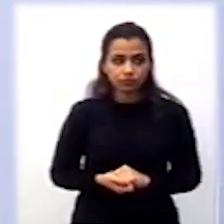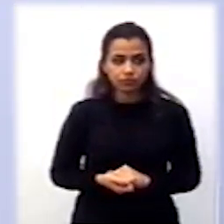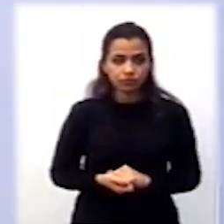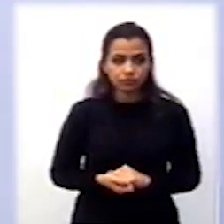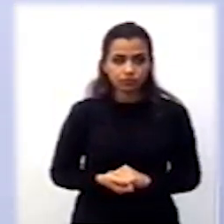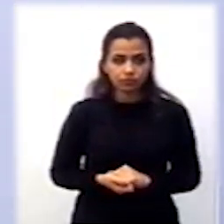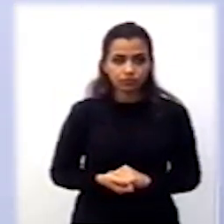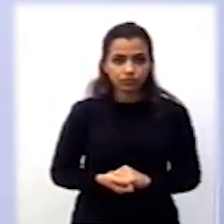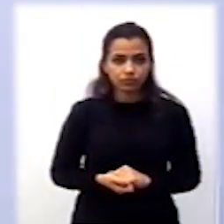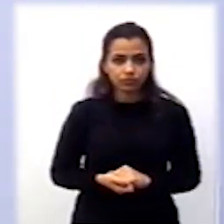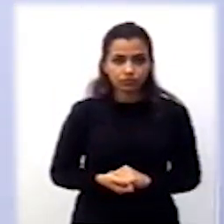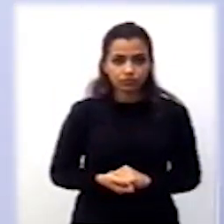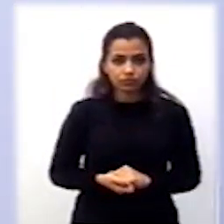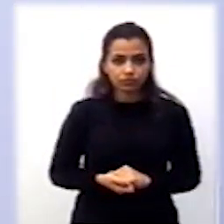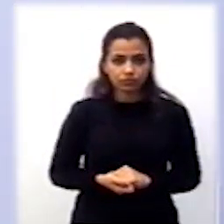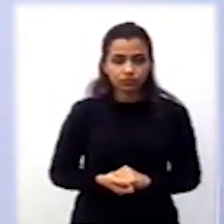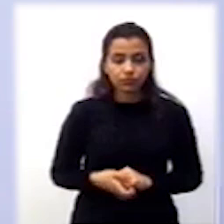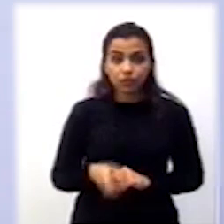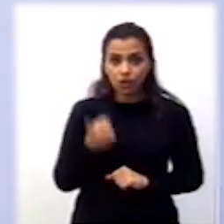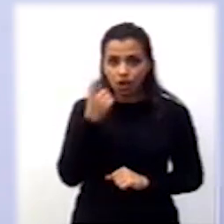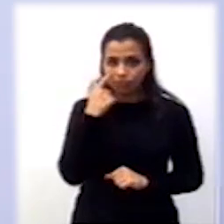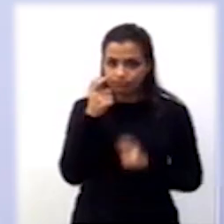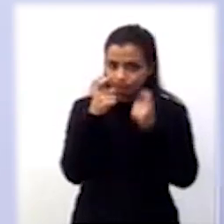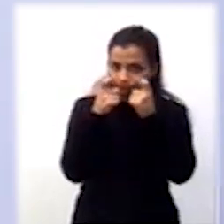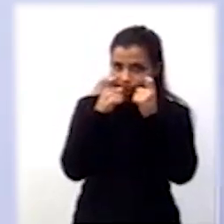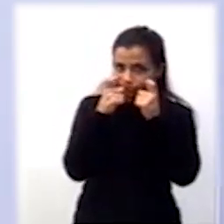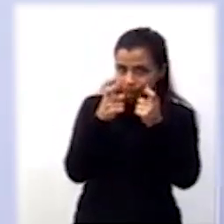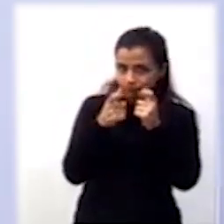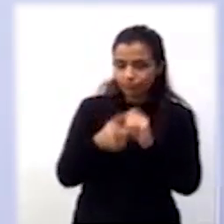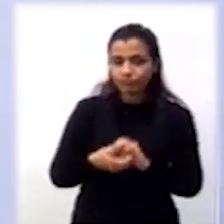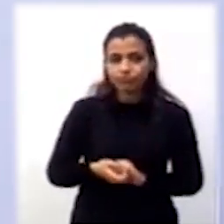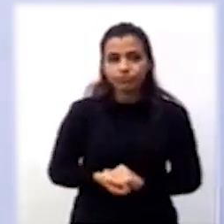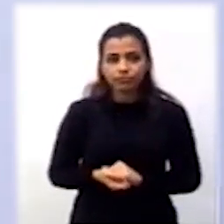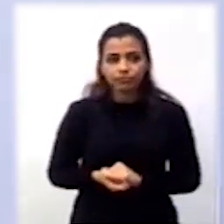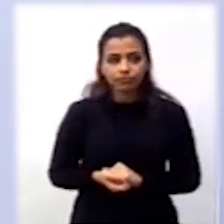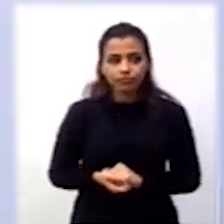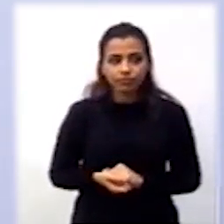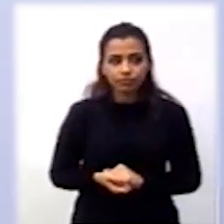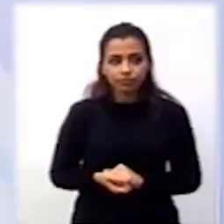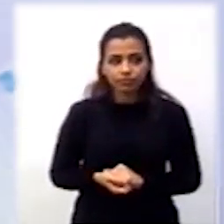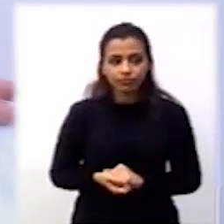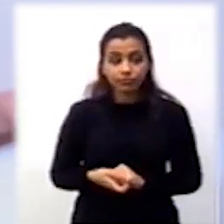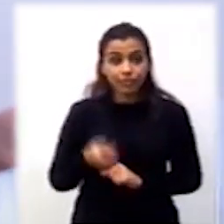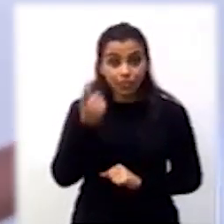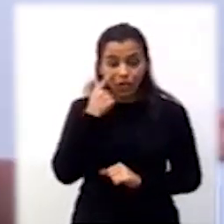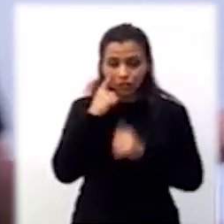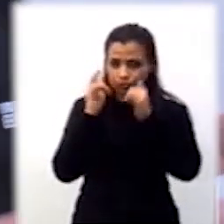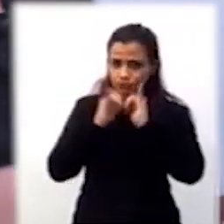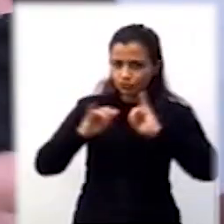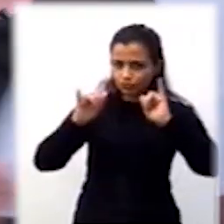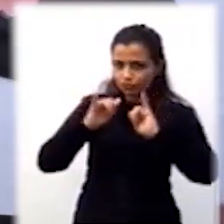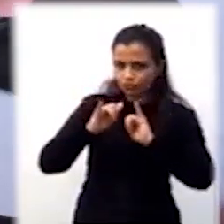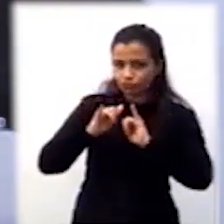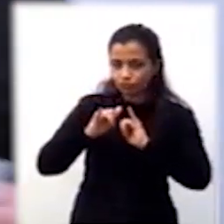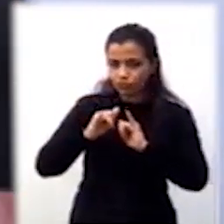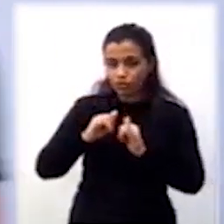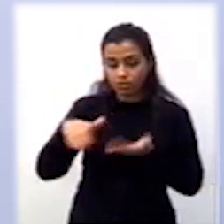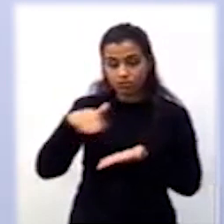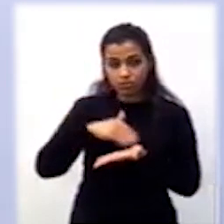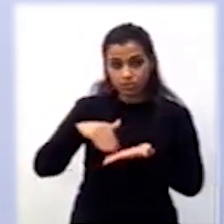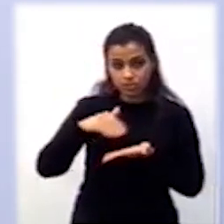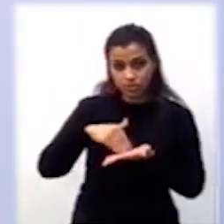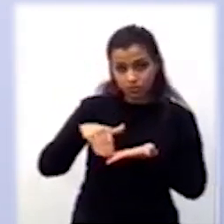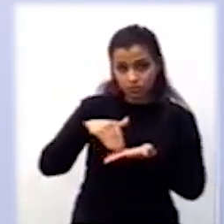treinar. Olha que interessante, galera. Fala assim, atente para a seguinte notícia. A Secretaria de Saúde do